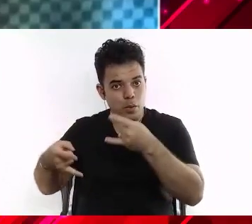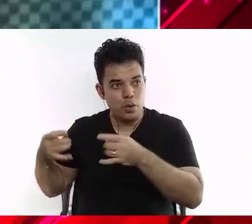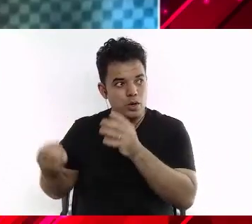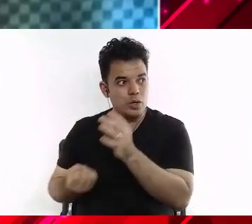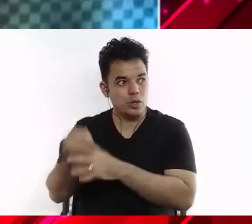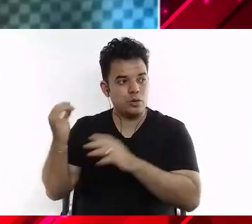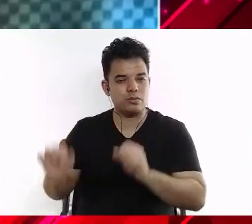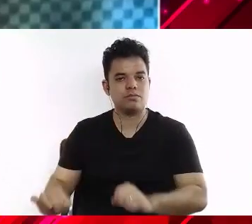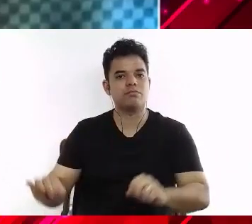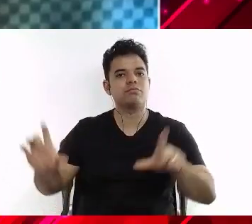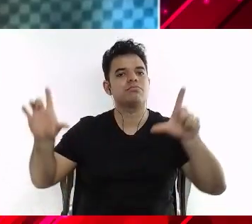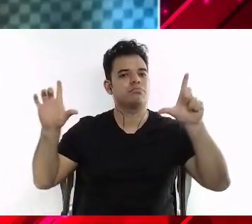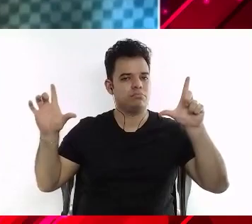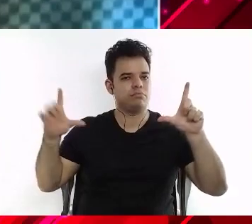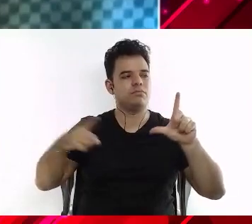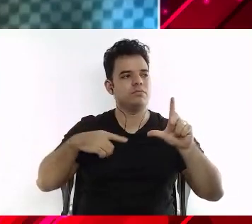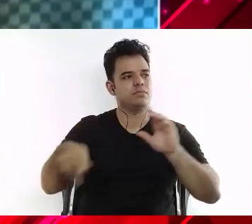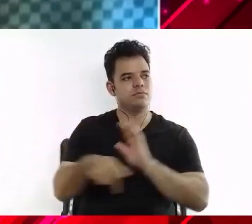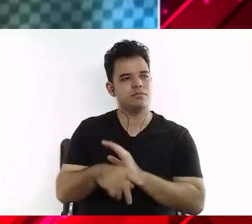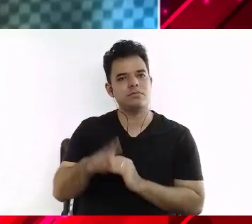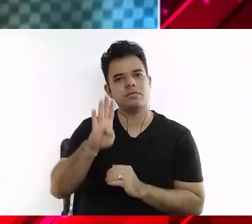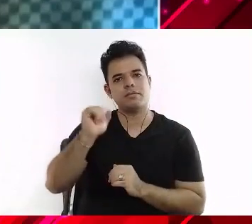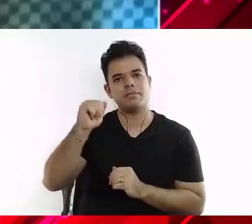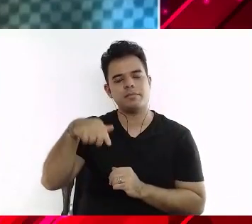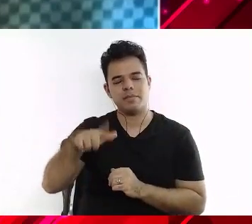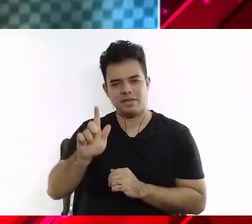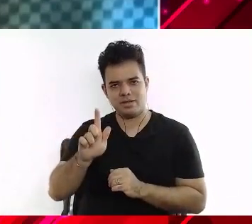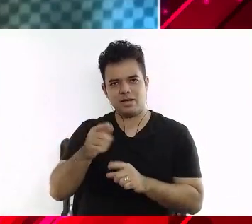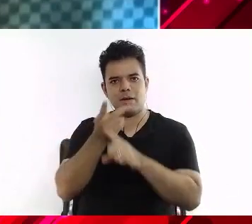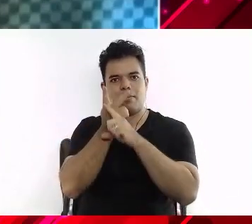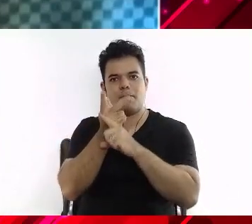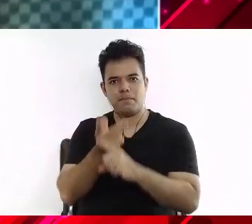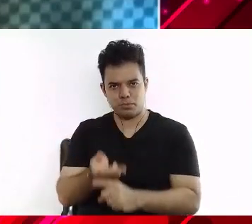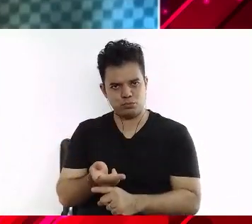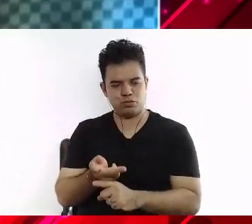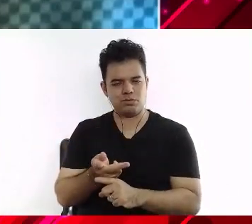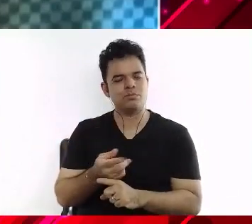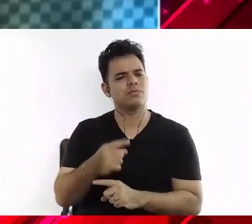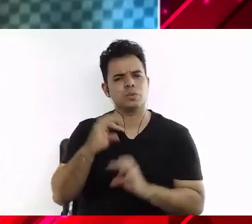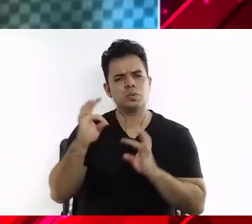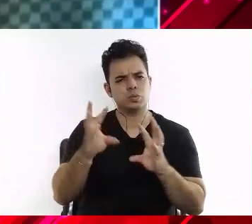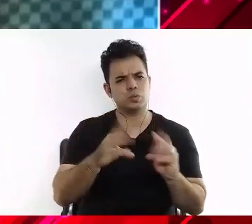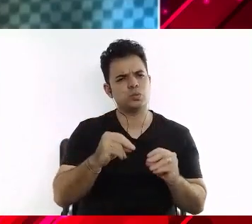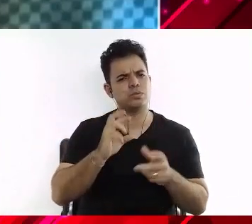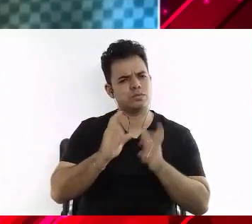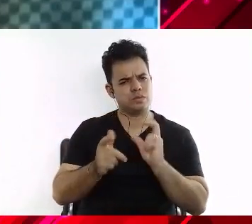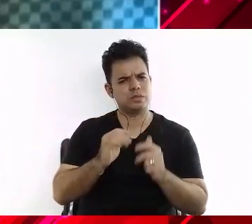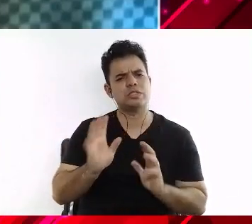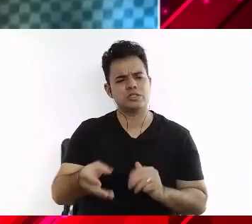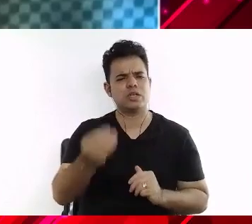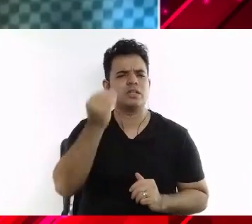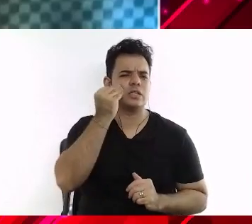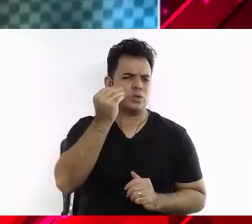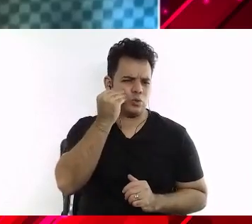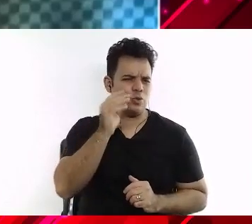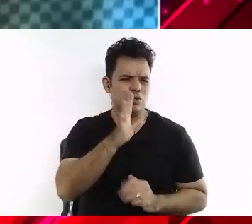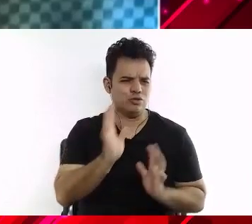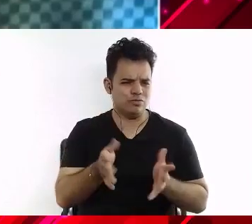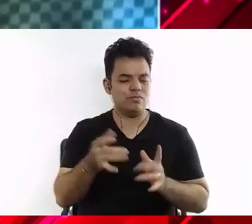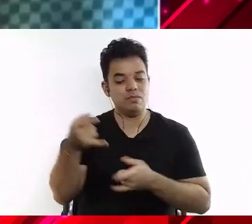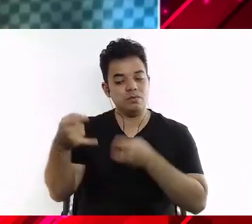tem uma descrição para Bing, para uma máquina de busca, para ele me dar essa imagem aqui, todo mundo aqui no TDC já deve ter tentado isso. Os robôs que fizeram